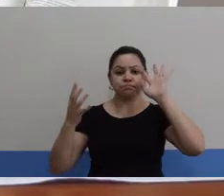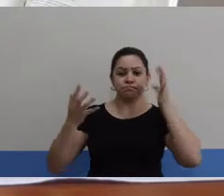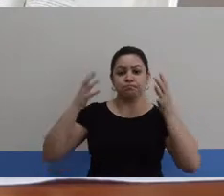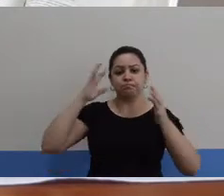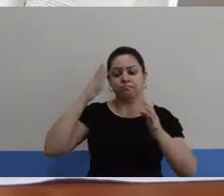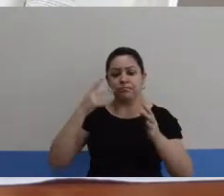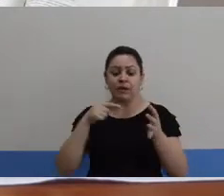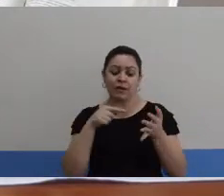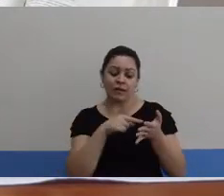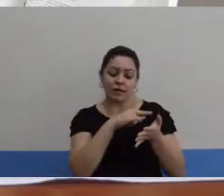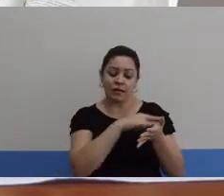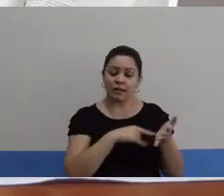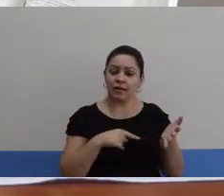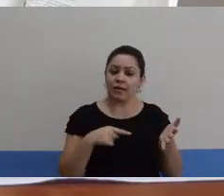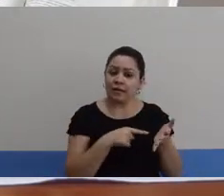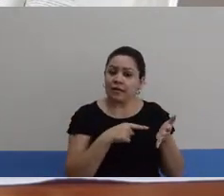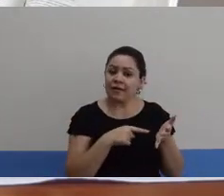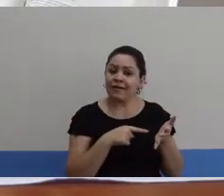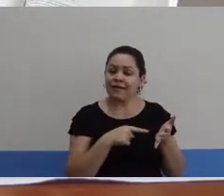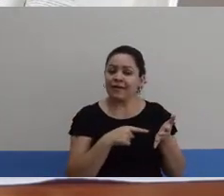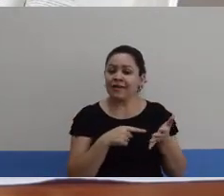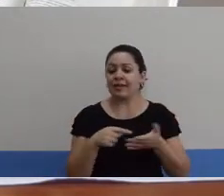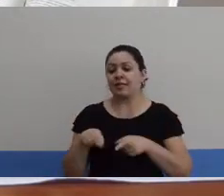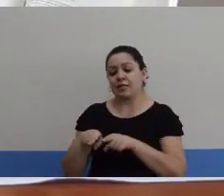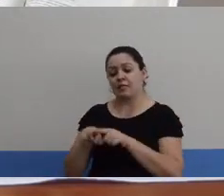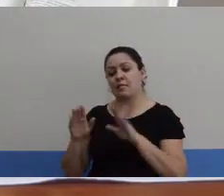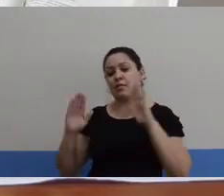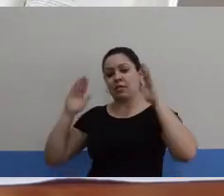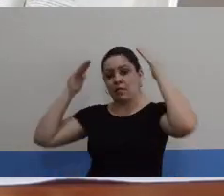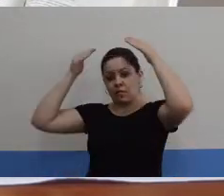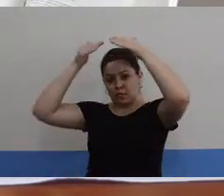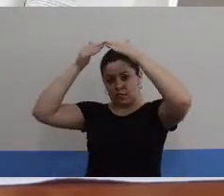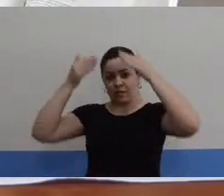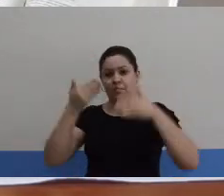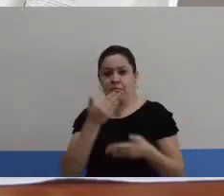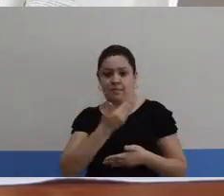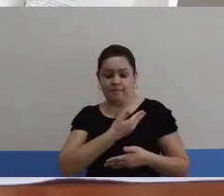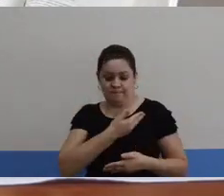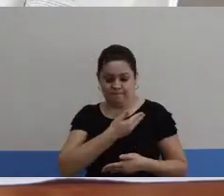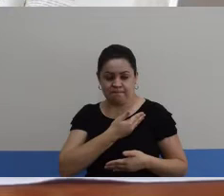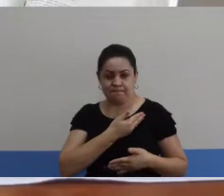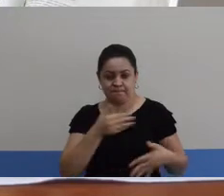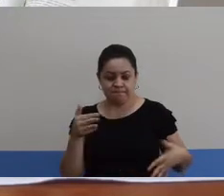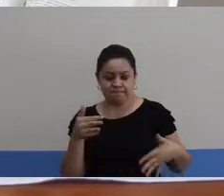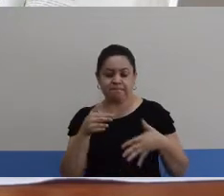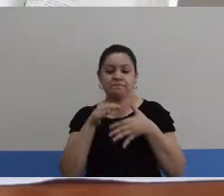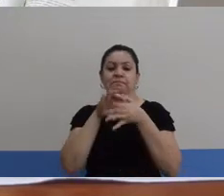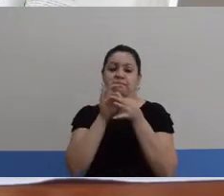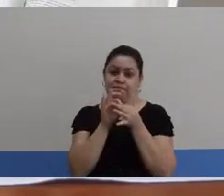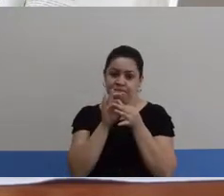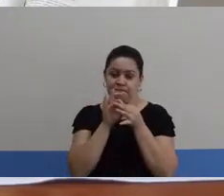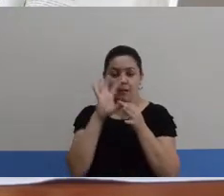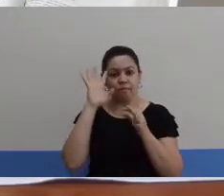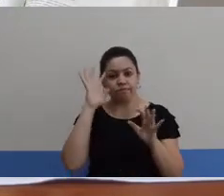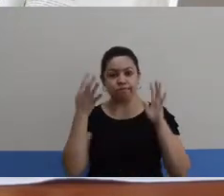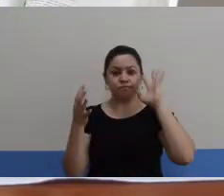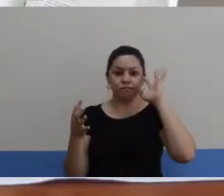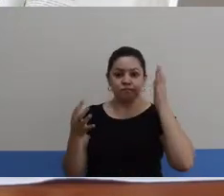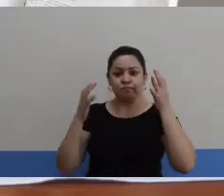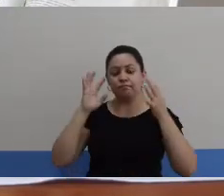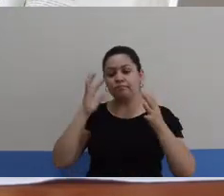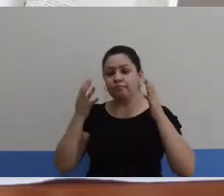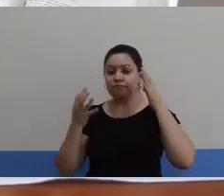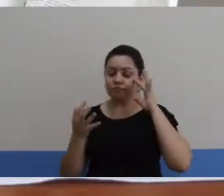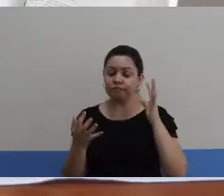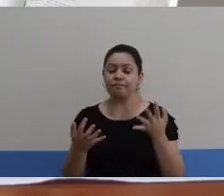o Sumo Pontífice, que é o Papa, hoje, o Papa Francisco. Assim, nós vemos que as decisões na